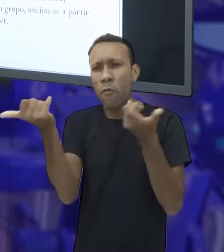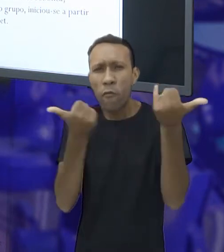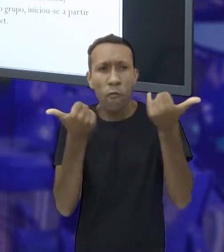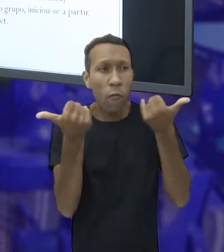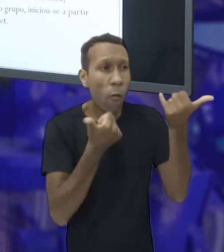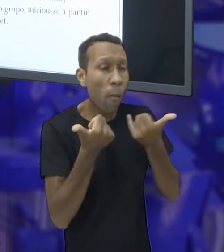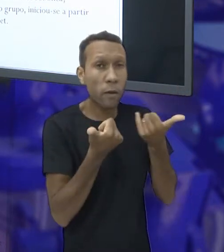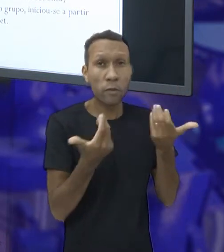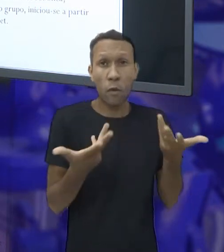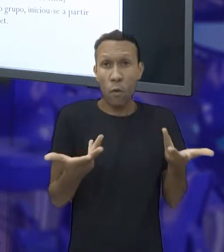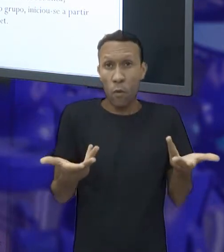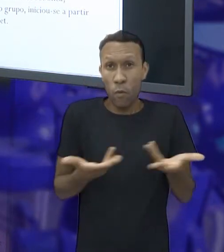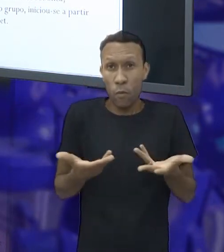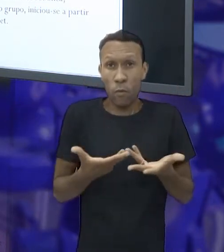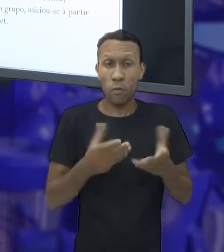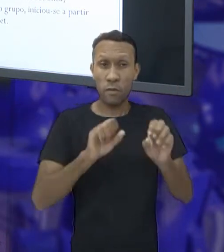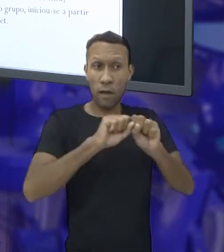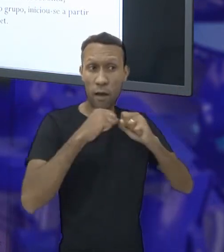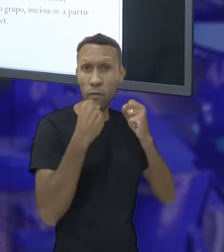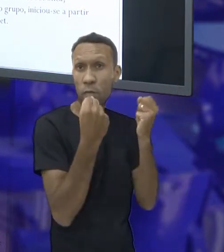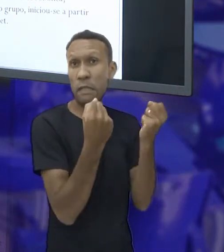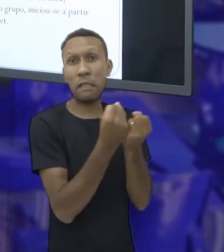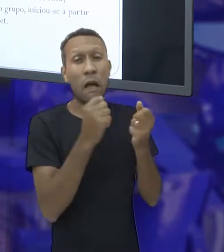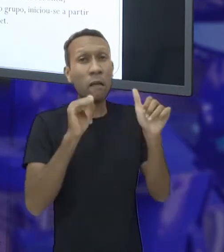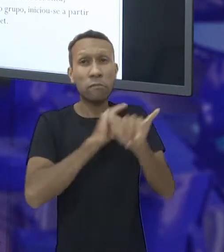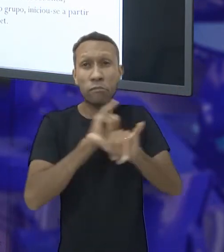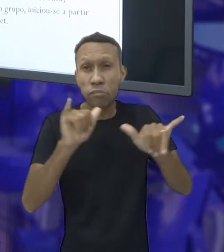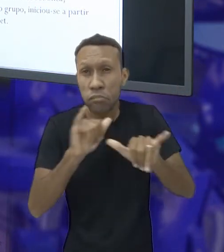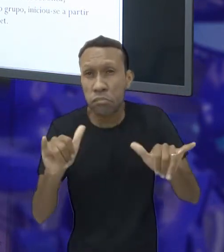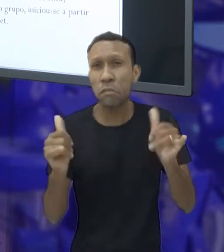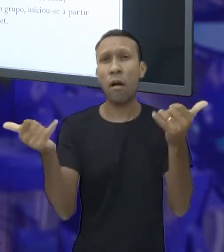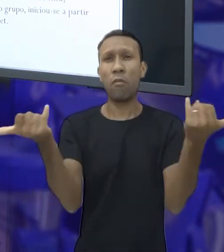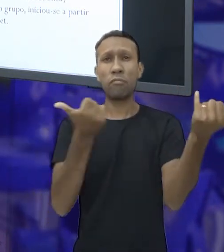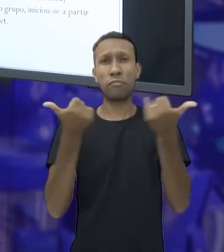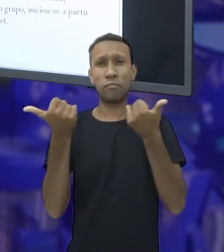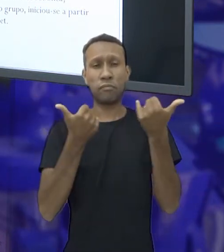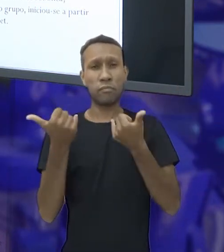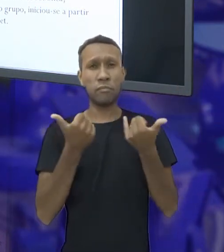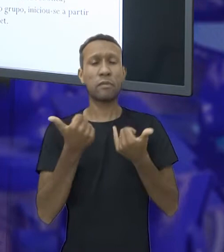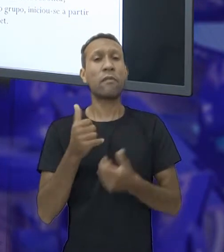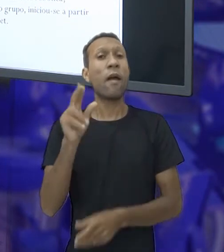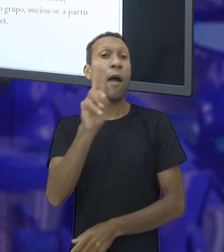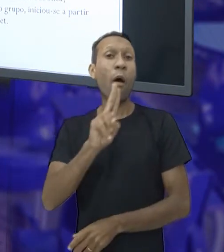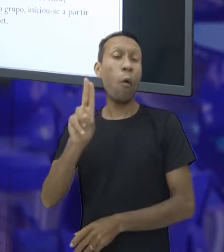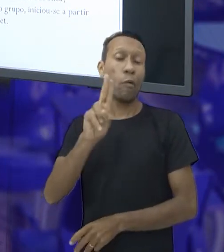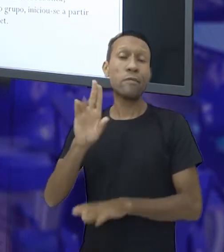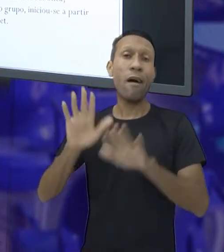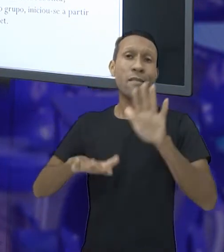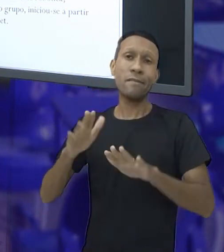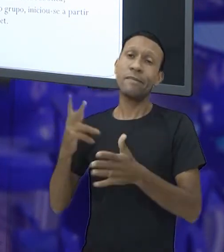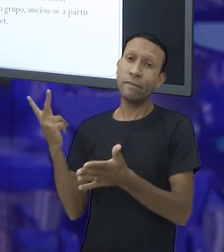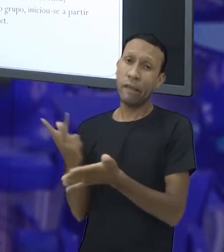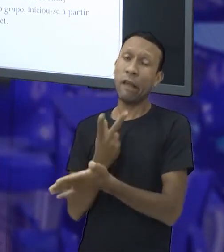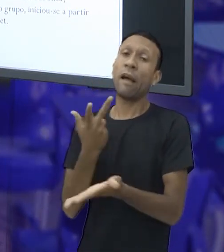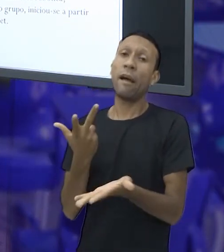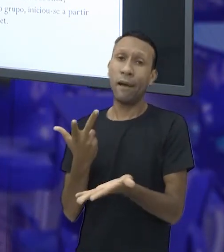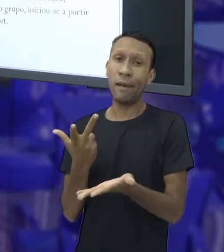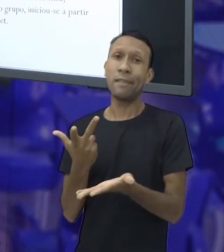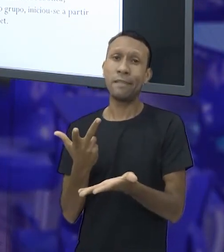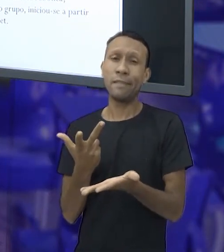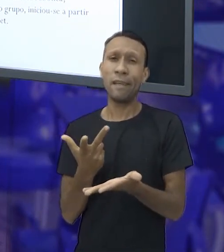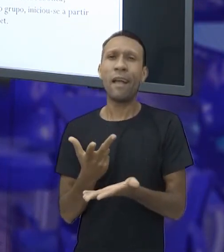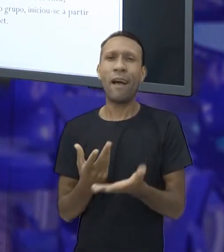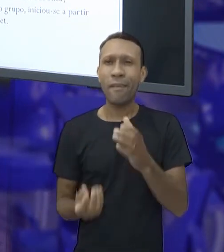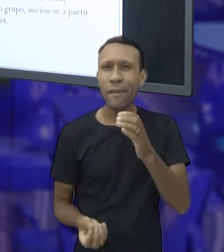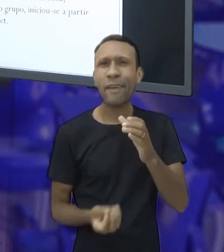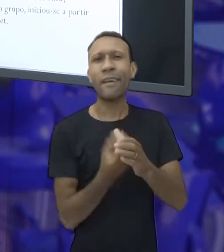uma sociedade da informação. Muitas vezes essa informação é utilizada de forma não tão adequada. Daí surgem as fake